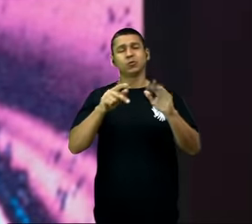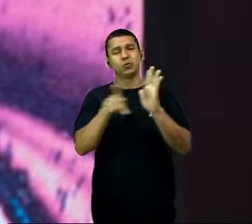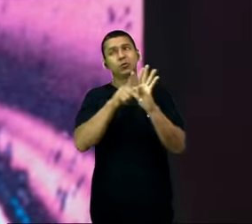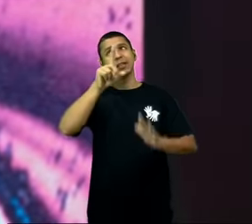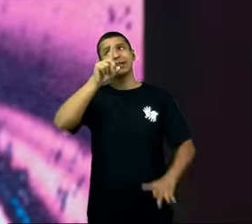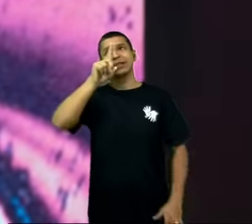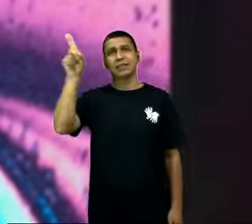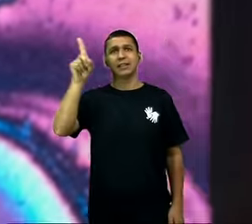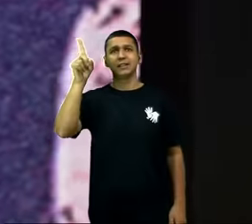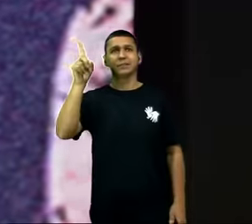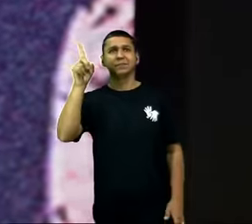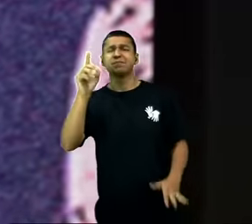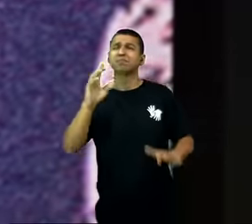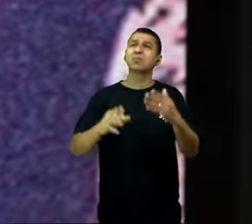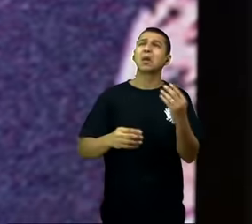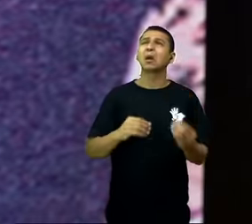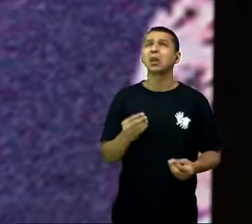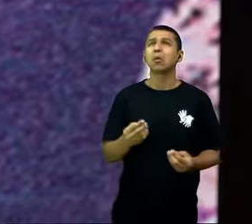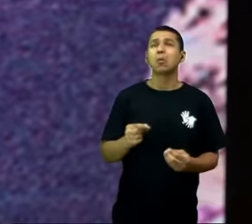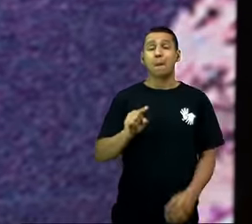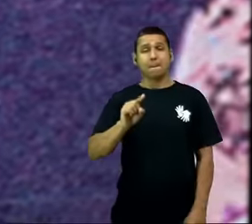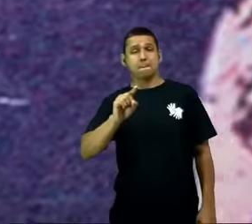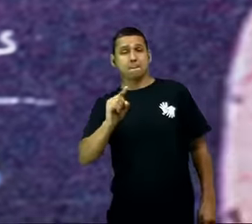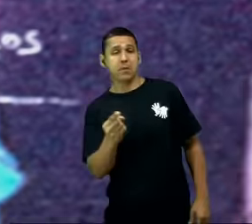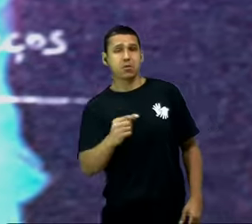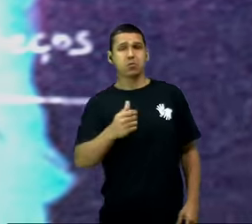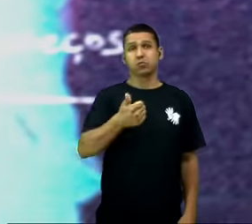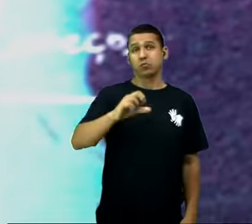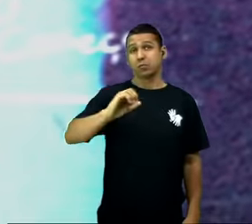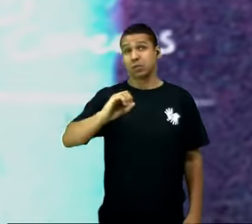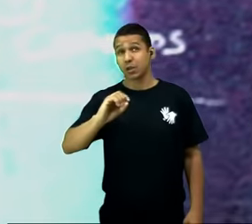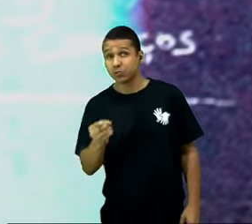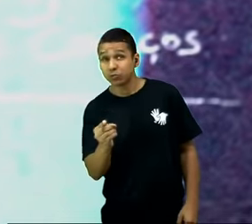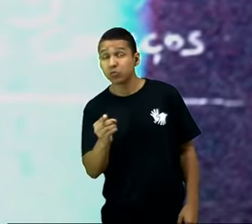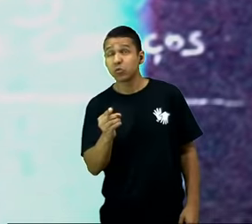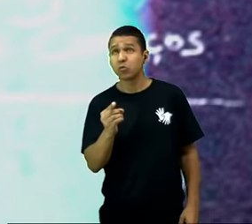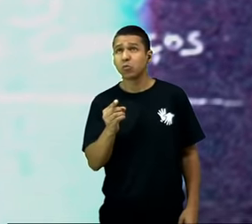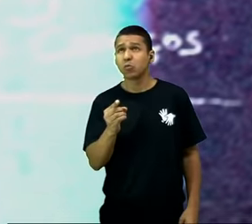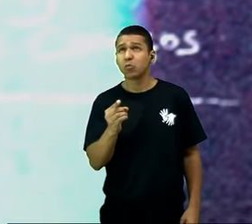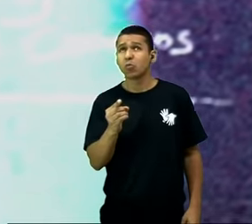o que é 1.000 reais? O que é 10 mil? O que é um carro? O que é um cargo?